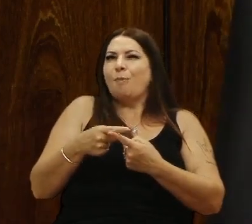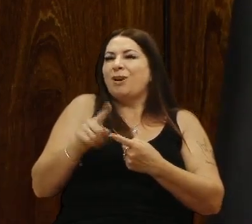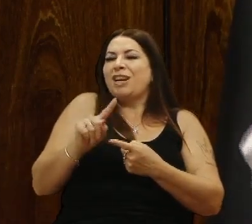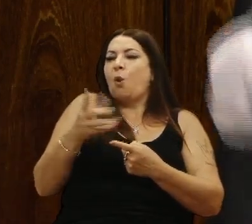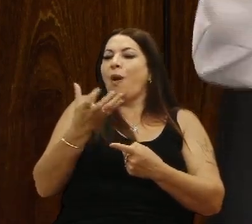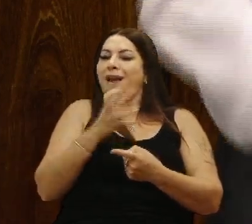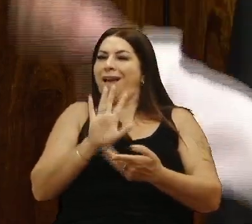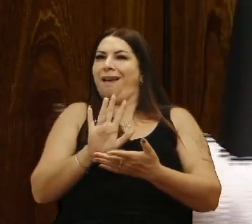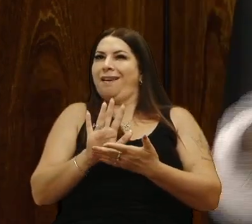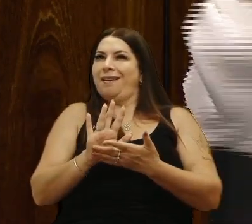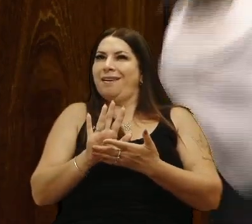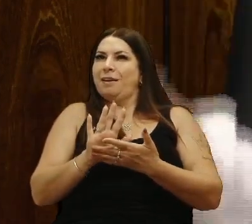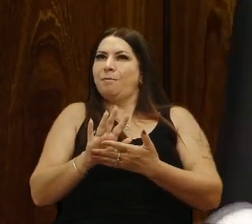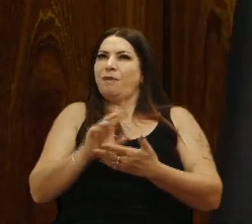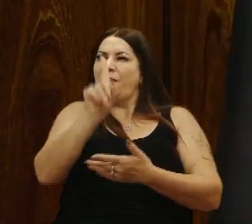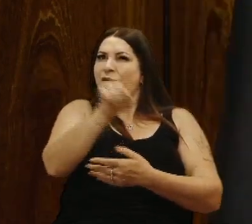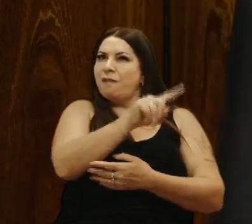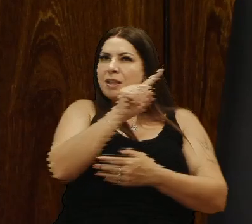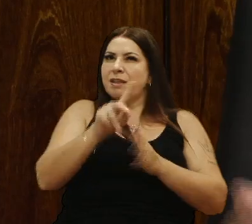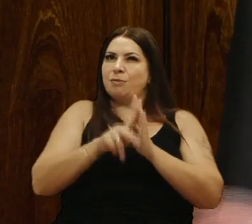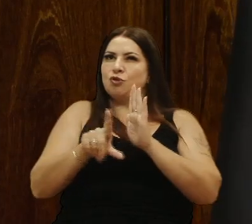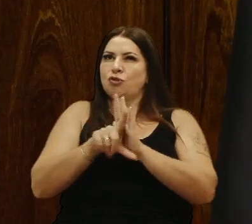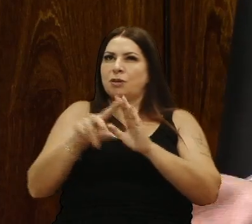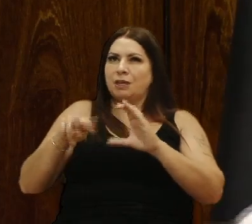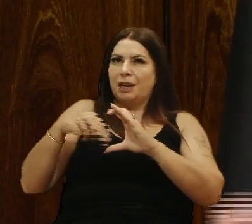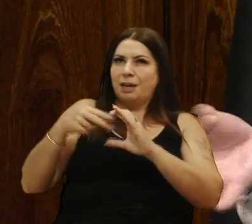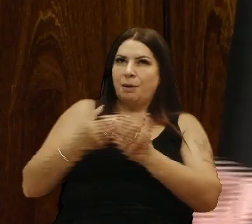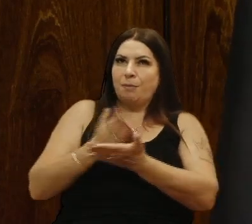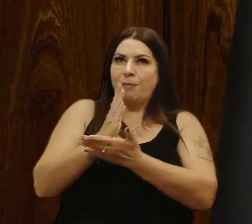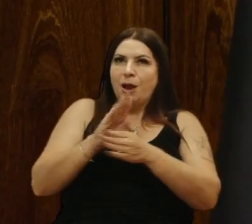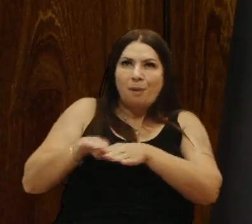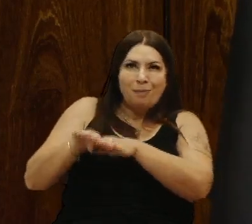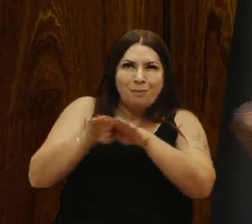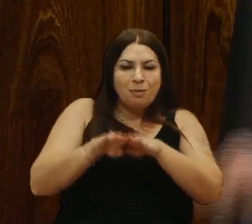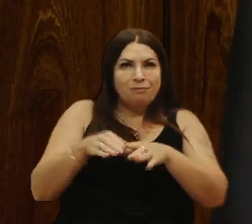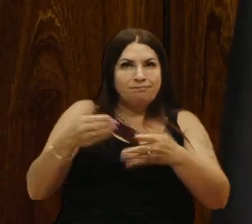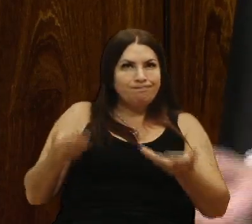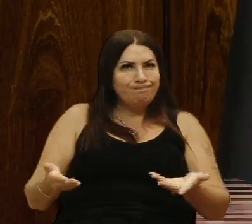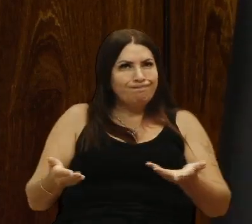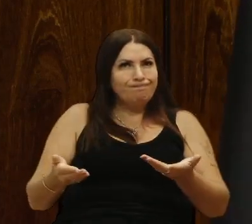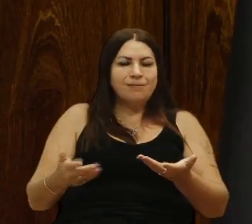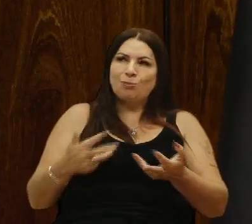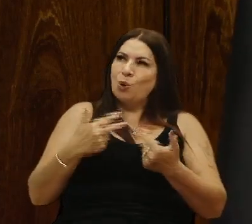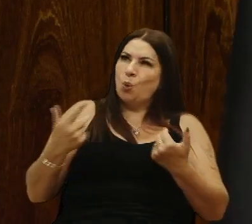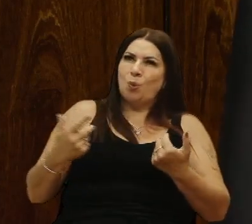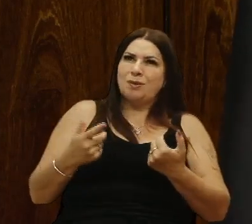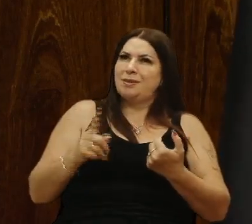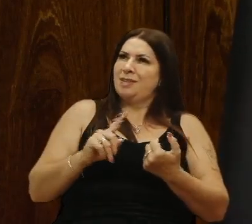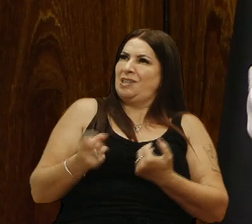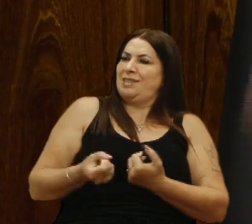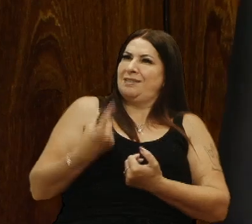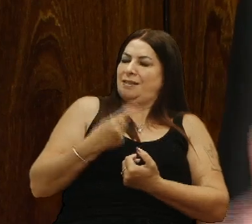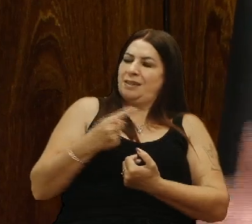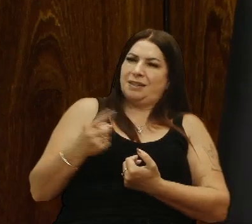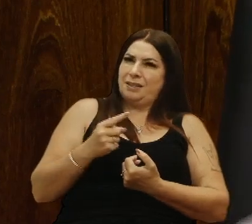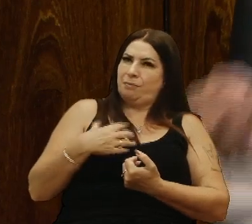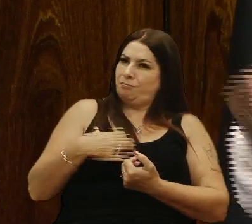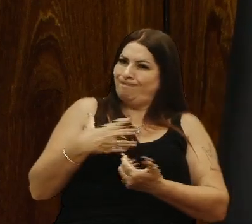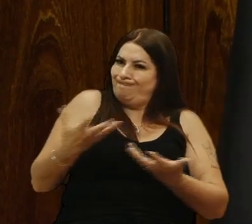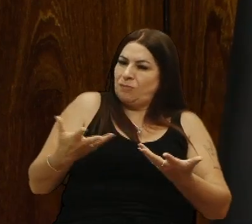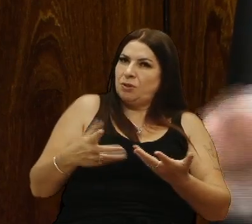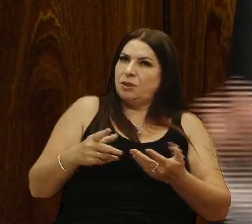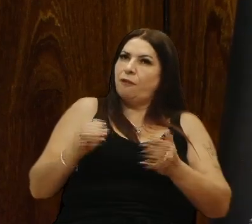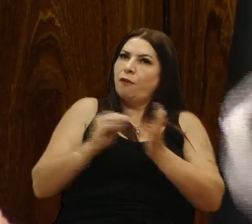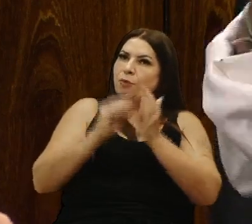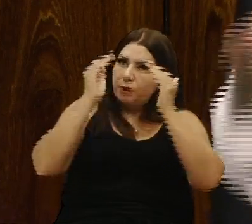só para dizer que vai vetar um projeto que a Câmara aprovou por unanimidade, é algo indignante. É um desrespeito com